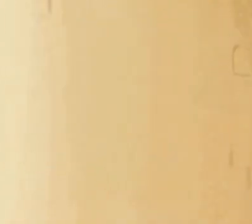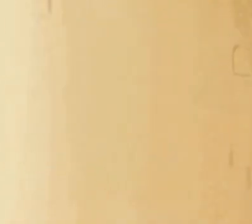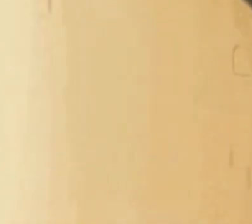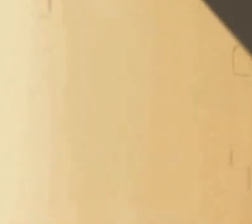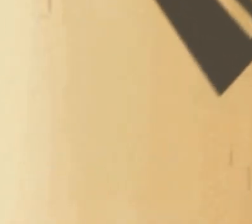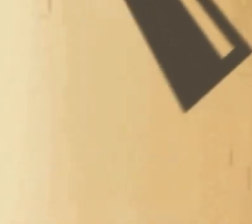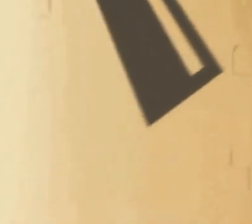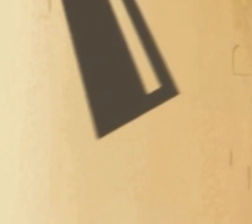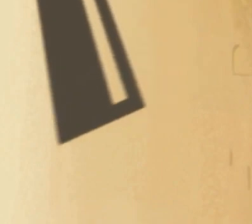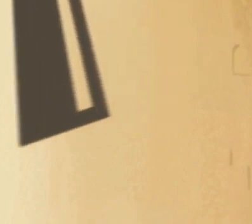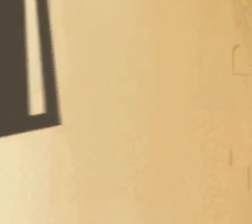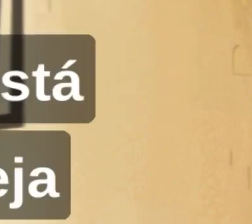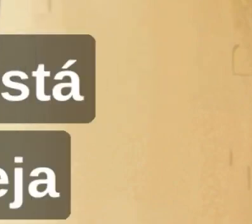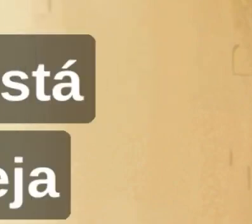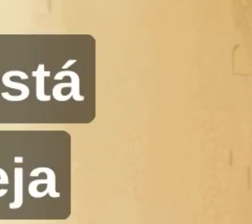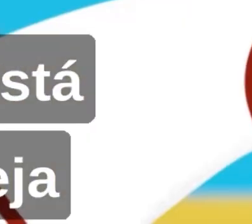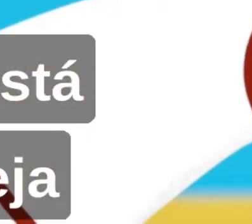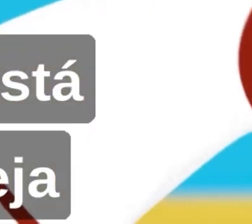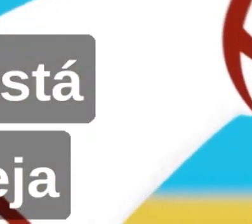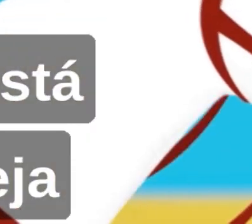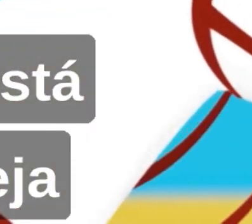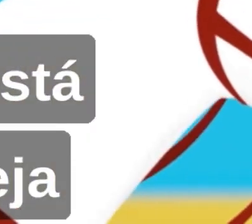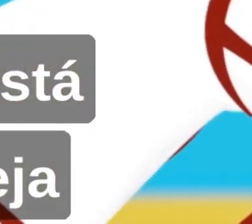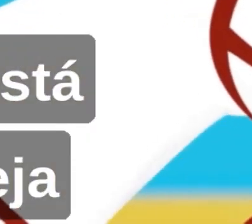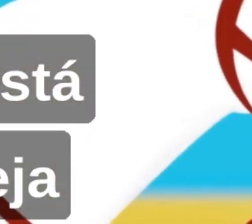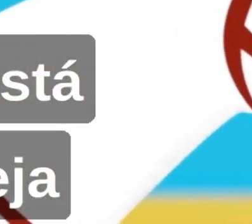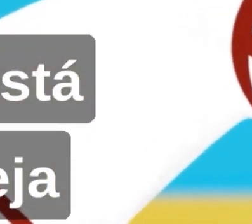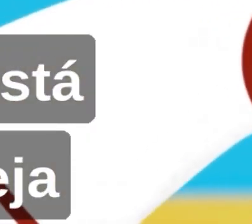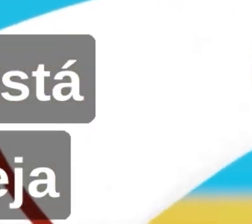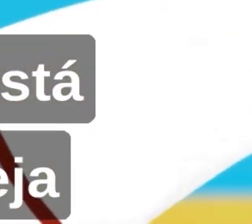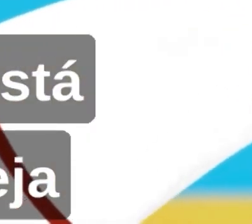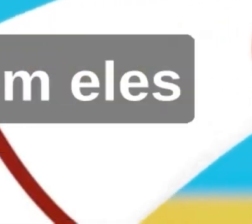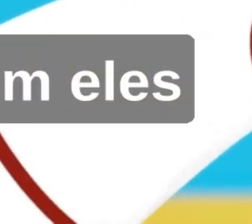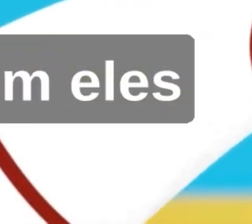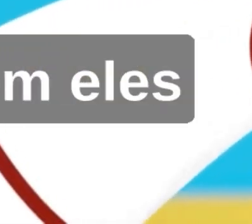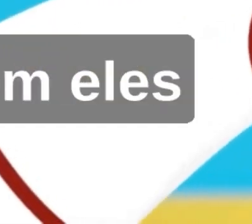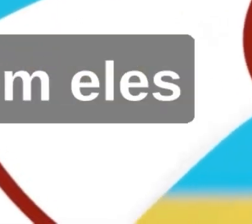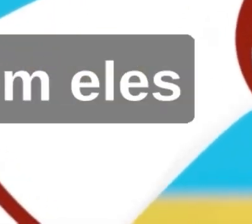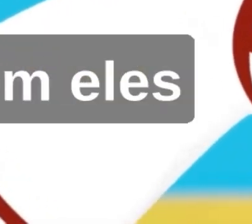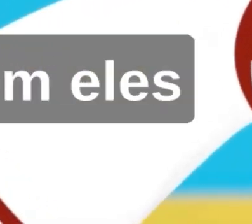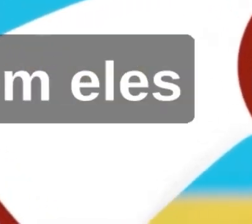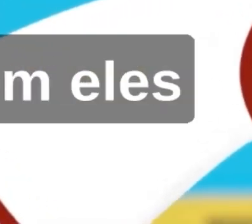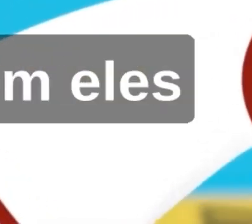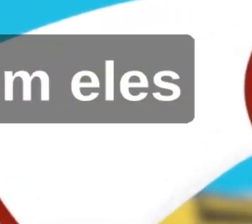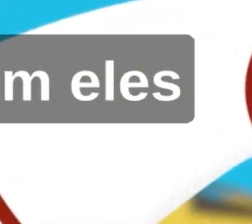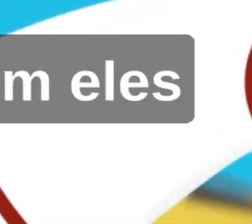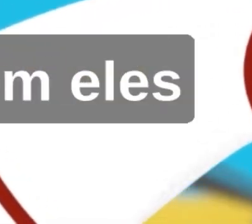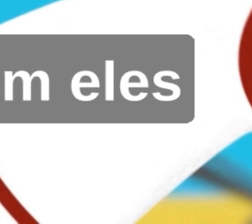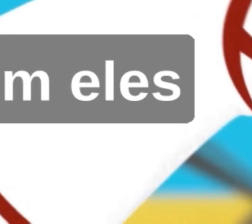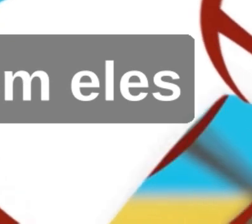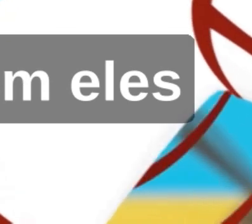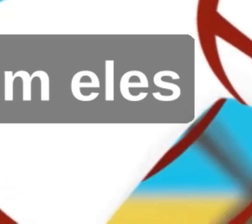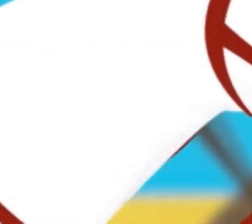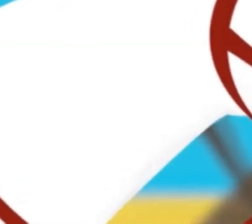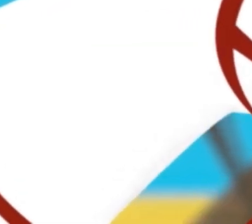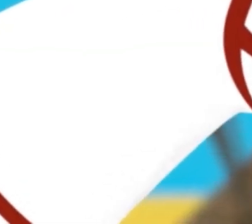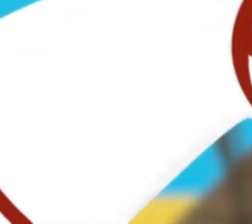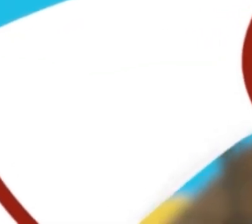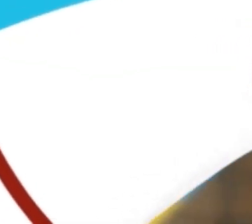vento. Sancho, o medo não está deixando que você veja a realidade. Eu entrarei com eles em